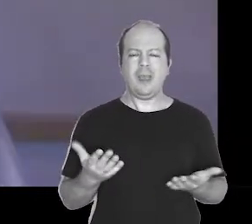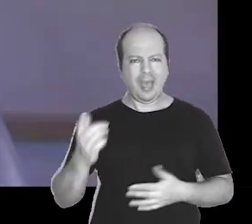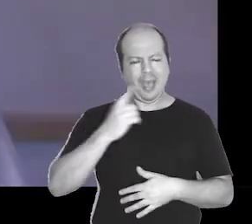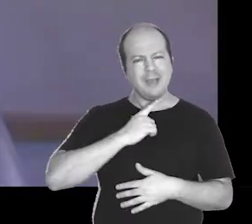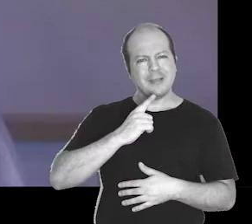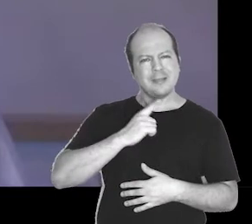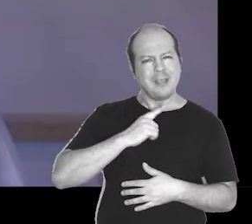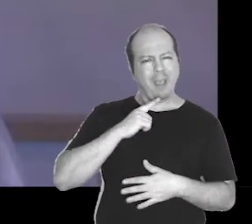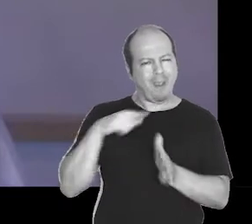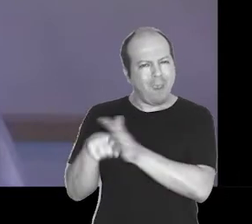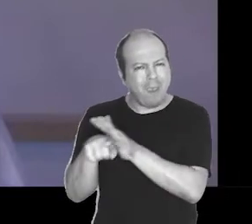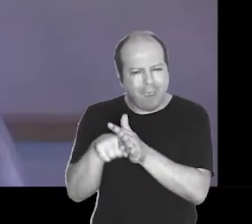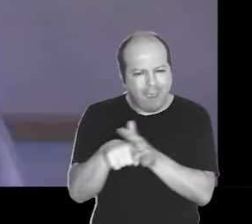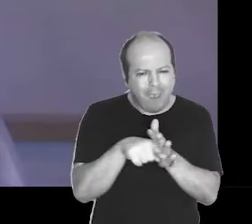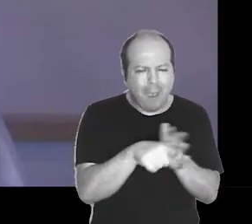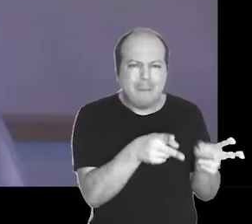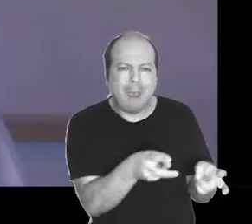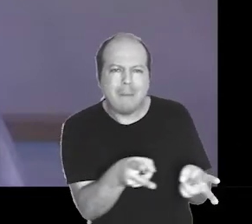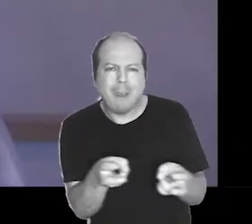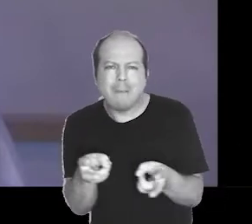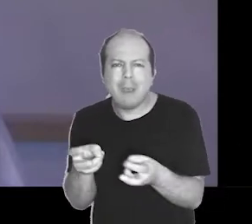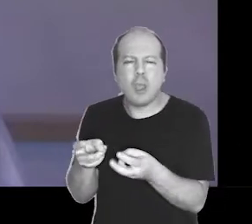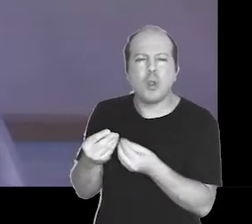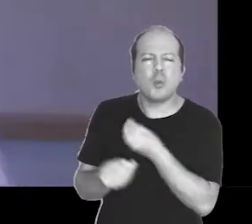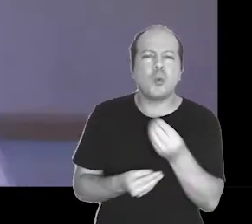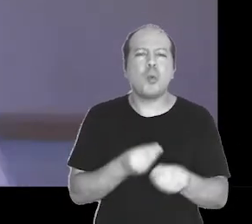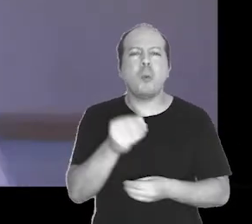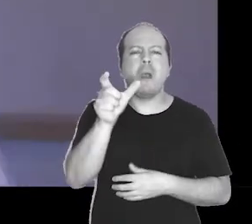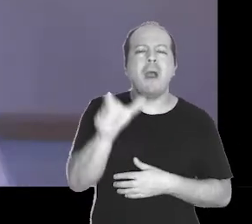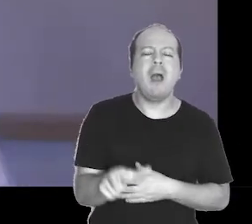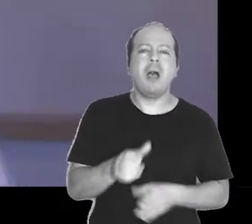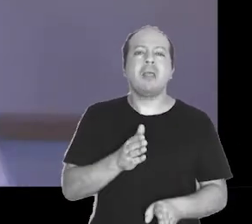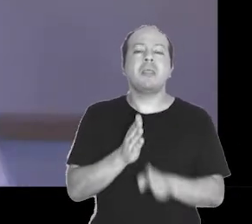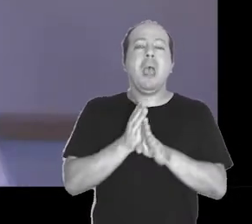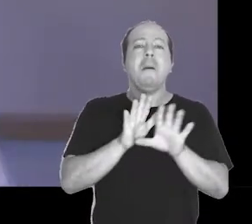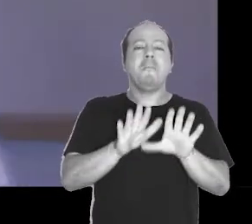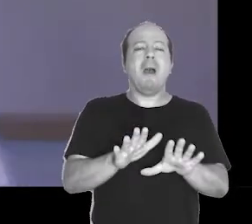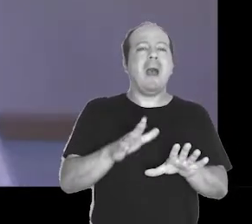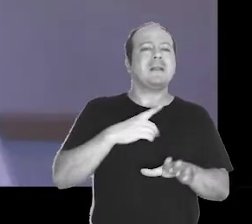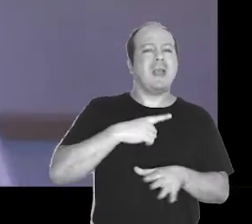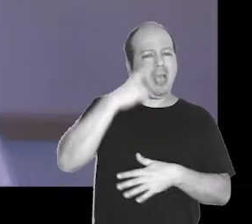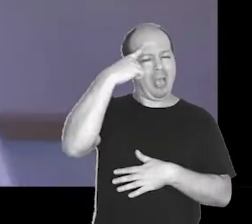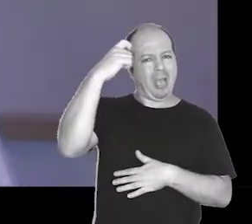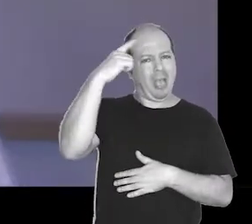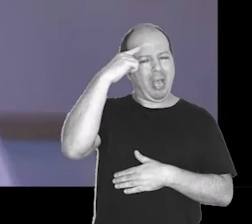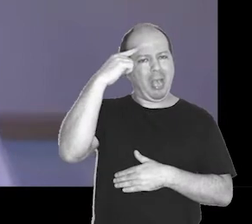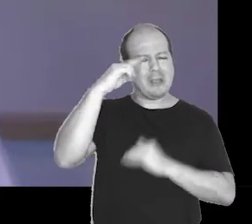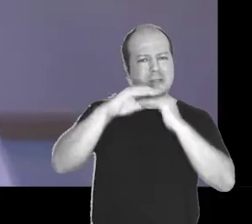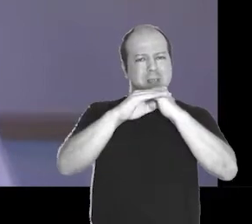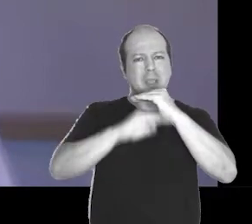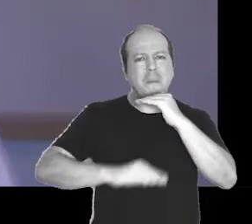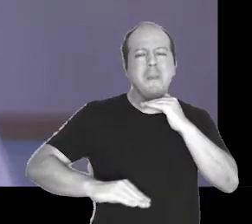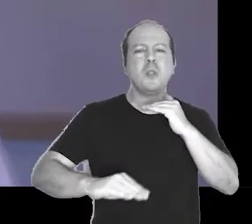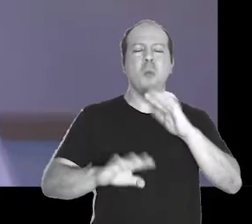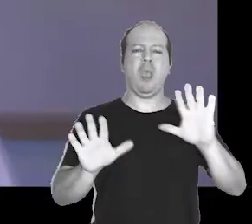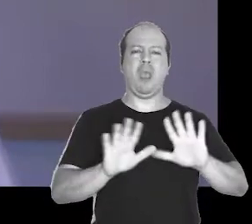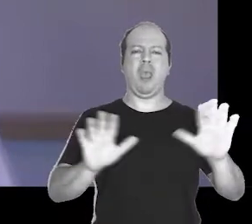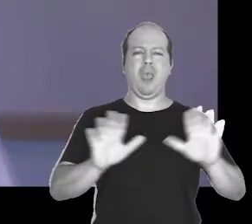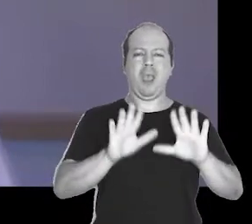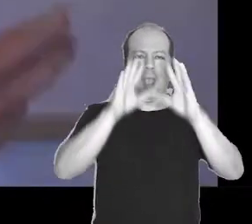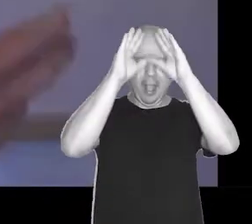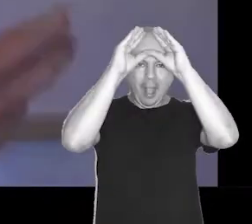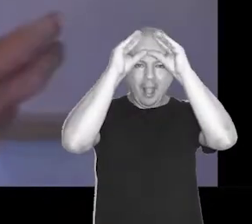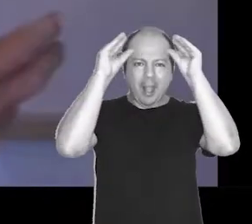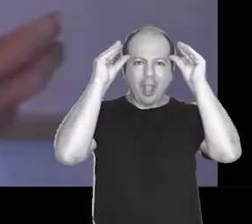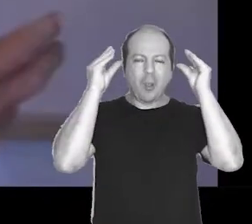Lancei-me numa investigação, é certo, mas nunca no intuito de diminuir a elevação do seu espírito,